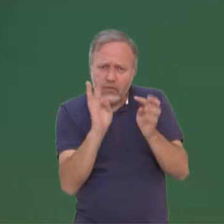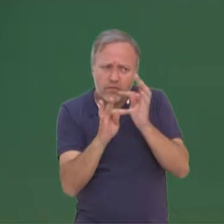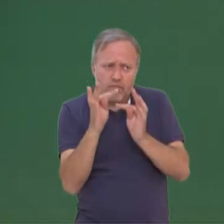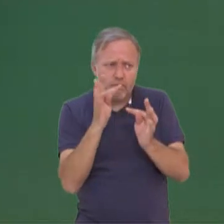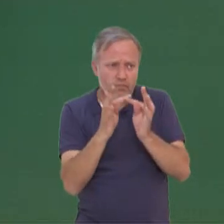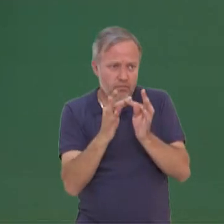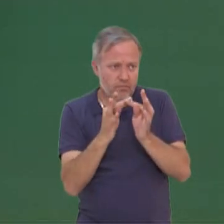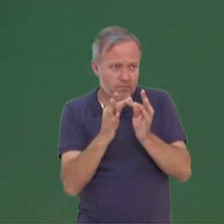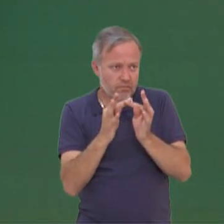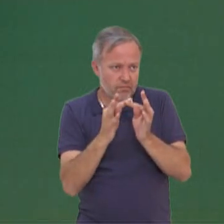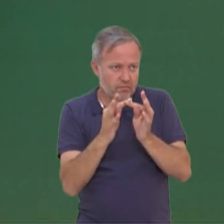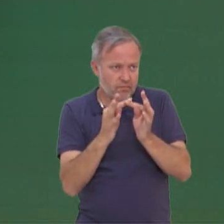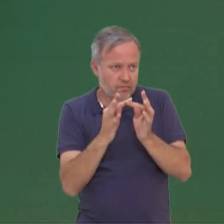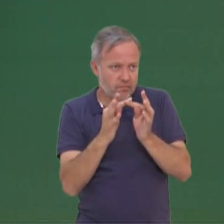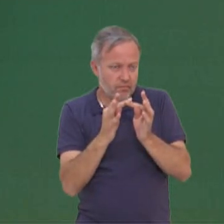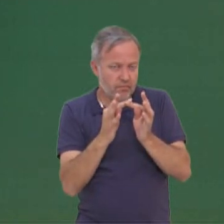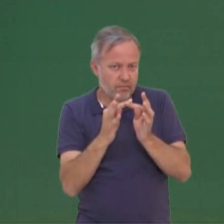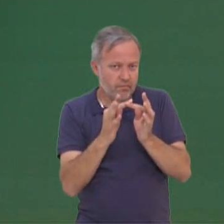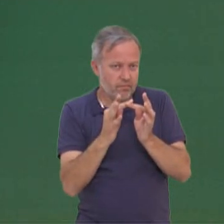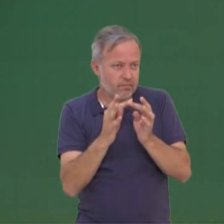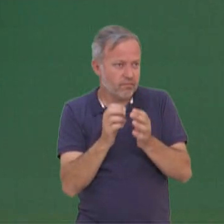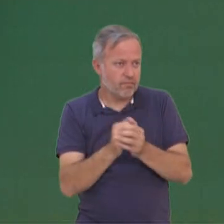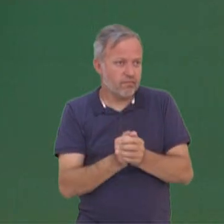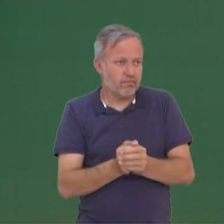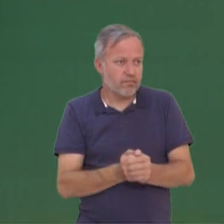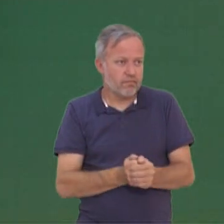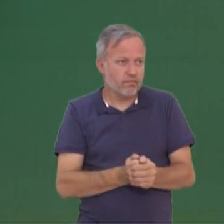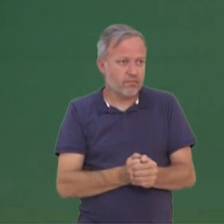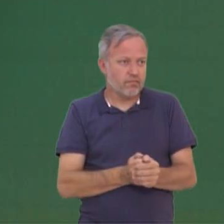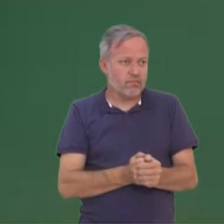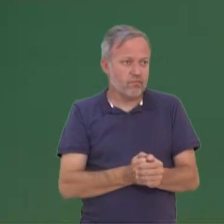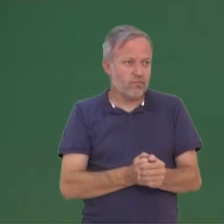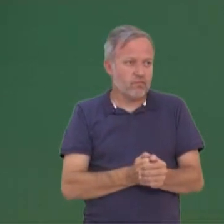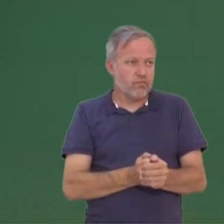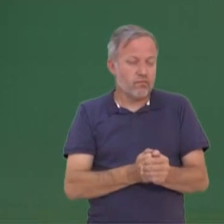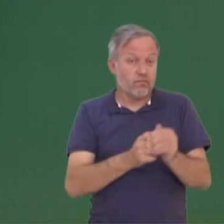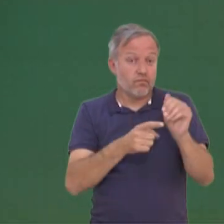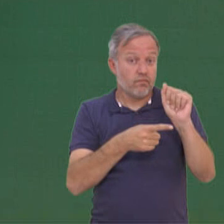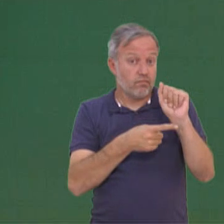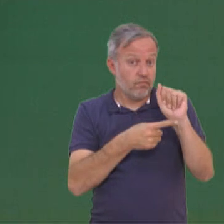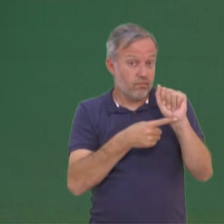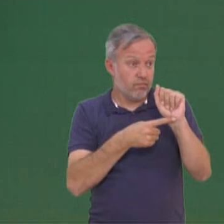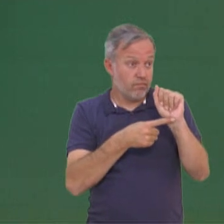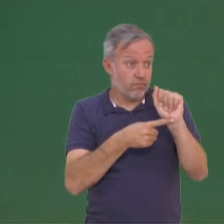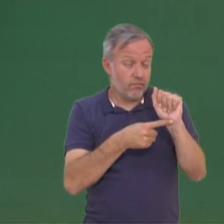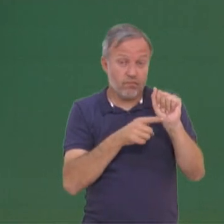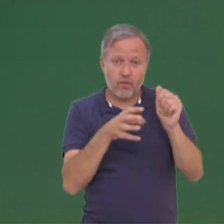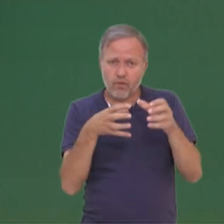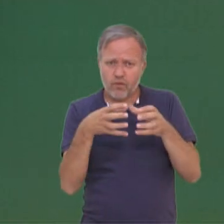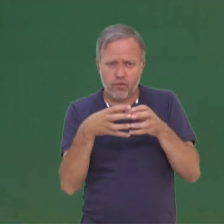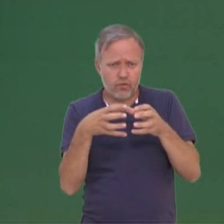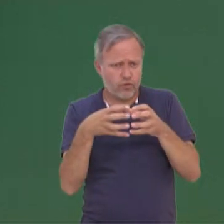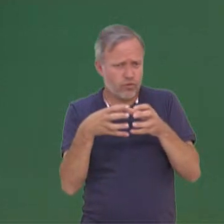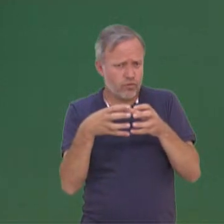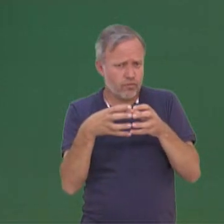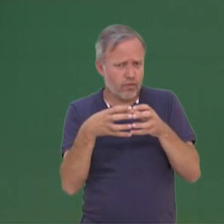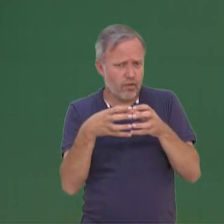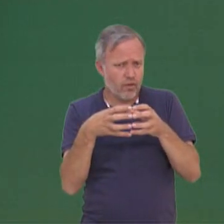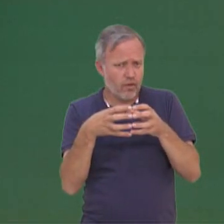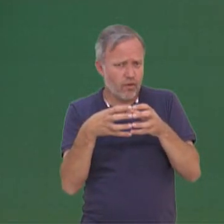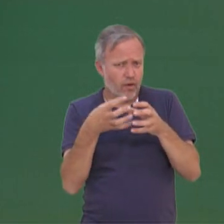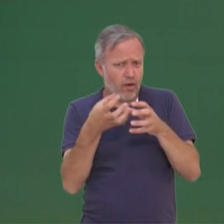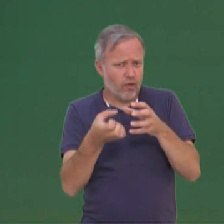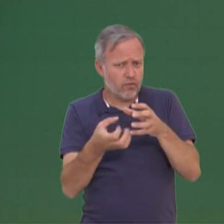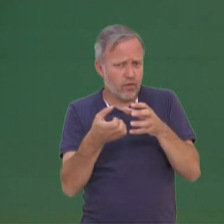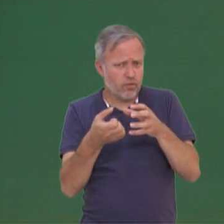responde. Sente só a ideia. Os mixomicetos, que esse grupo eu nem tenho ideia, reciclagem de